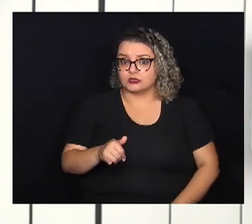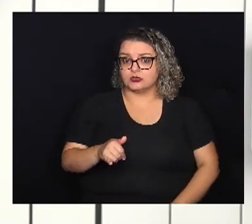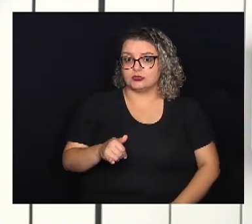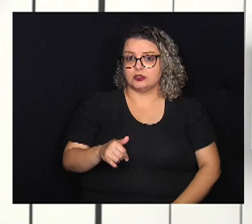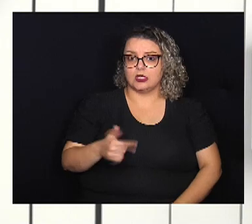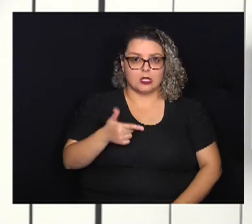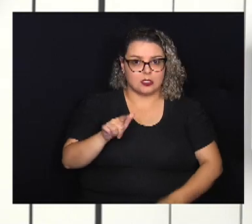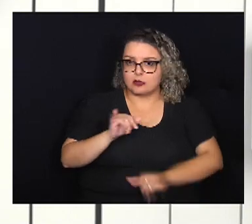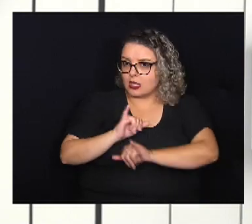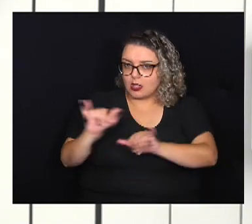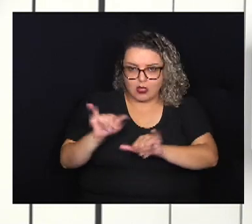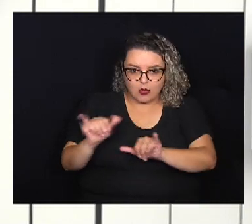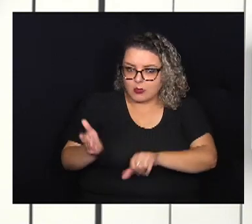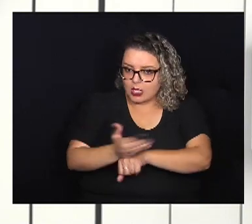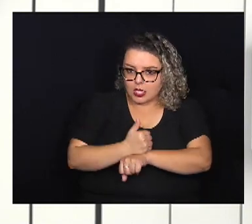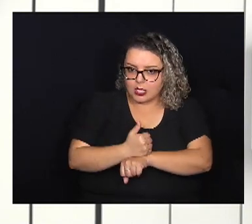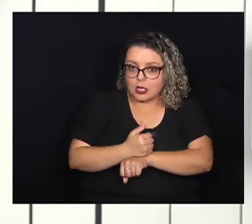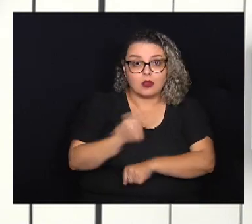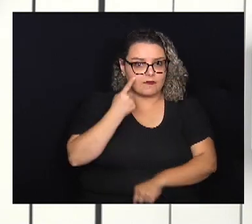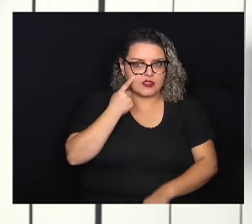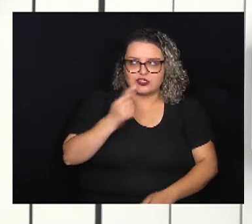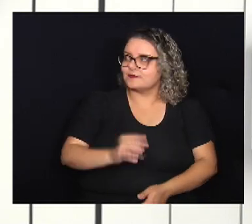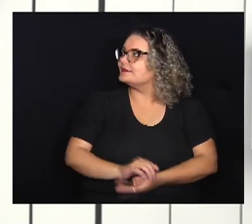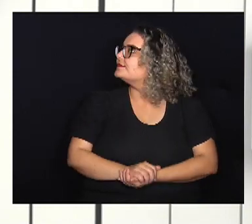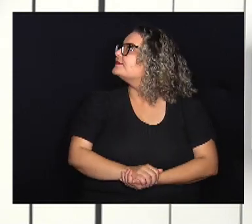comunicação prévia confira